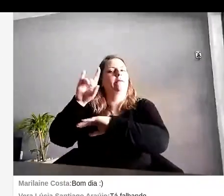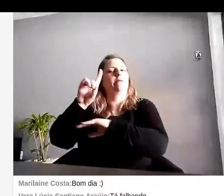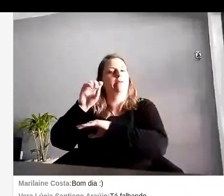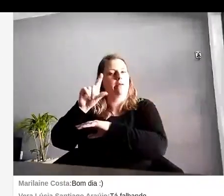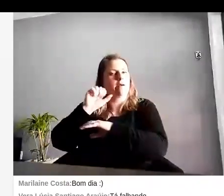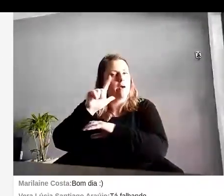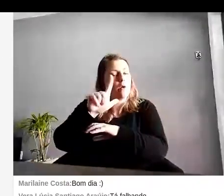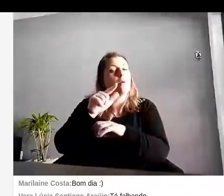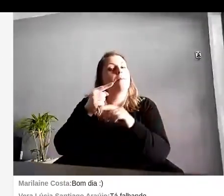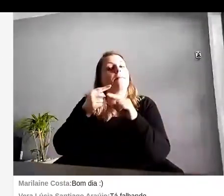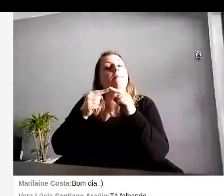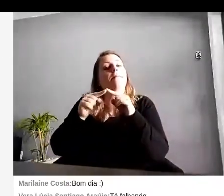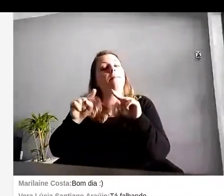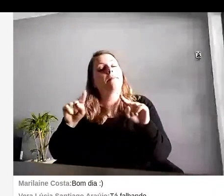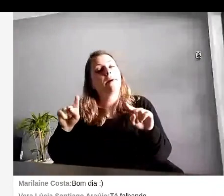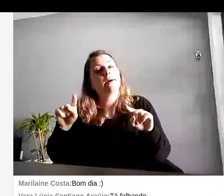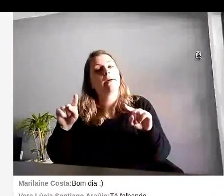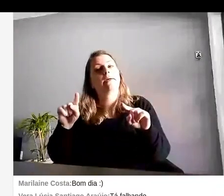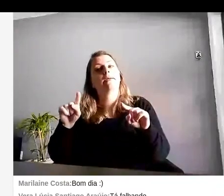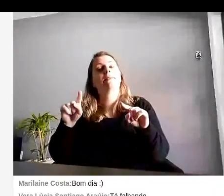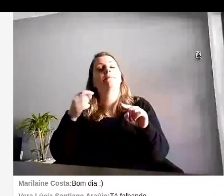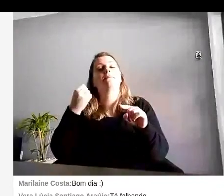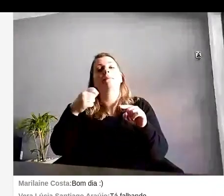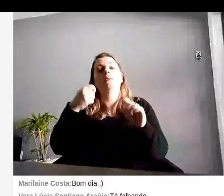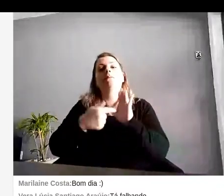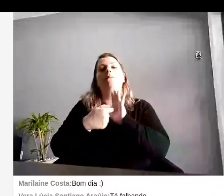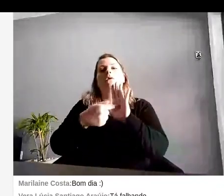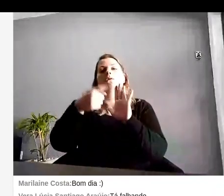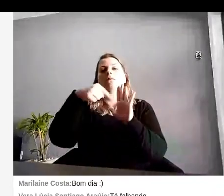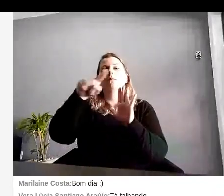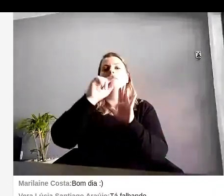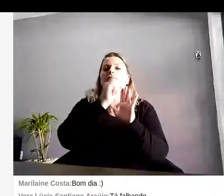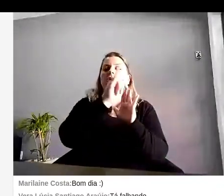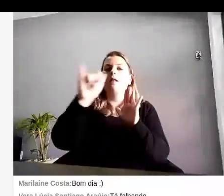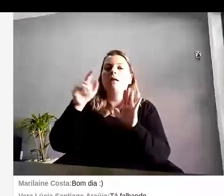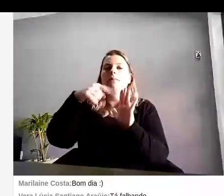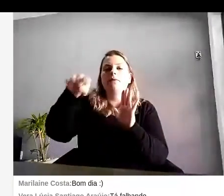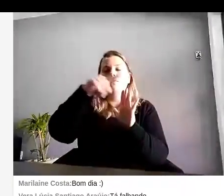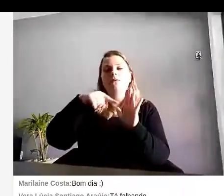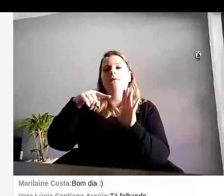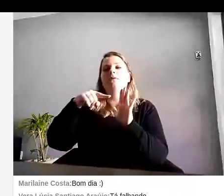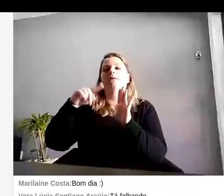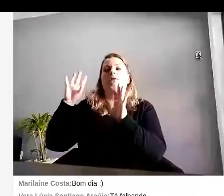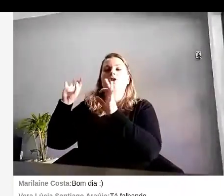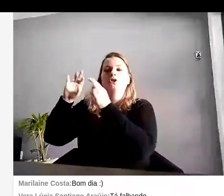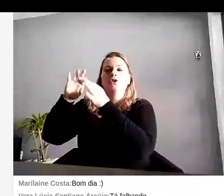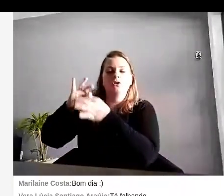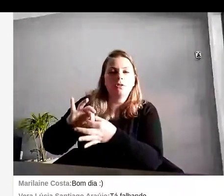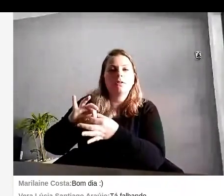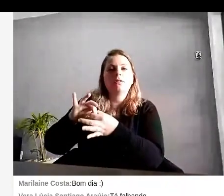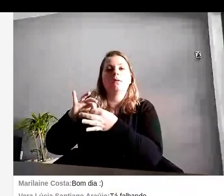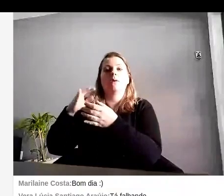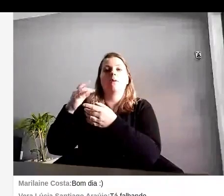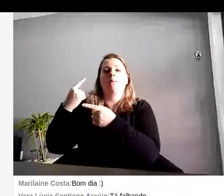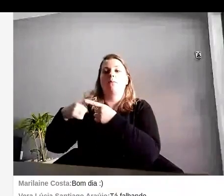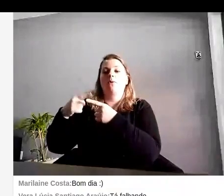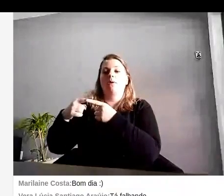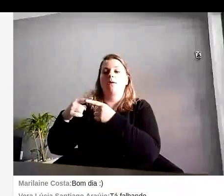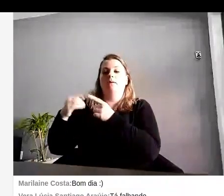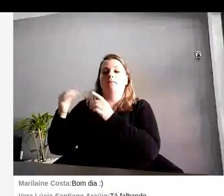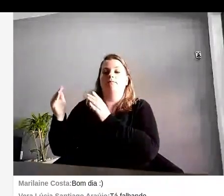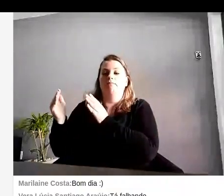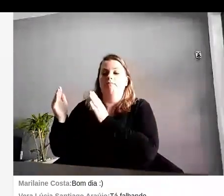é preciso notar esse contexto, porque é a partir dos anos, do início dessa segunda década